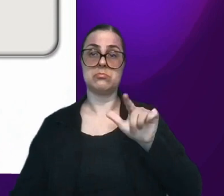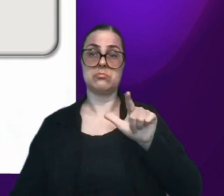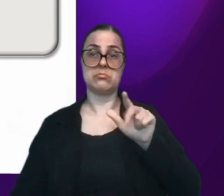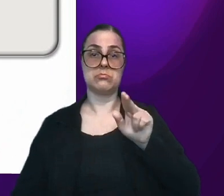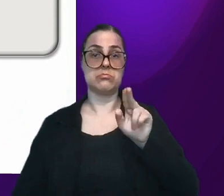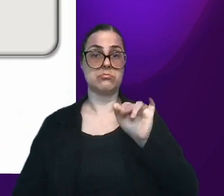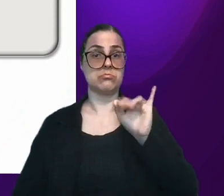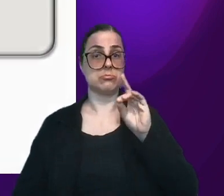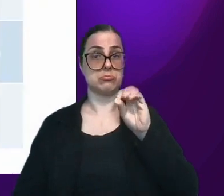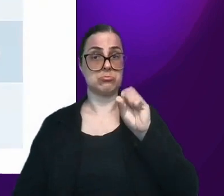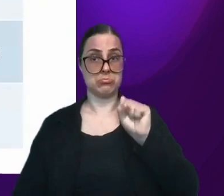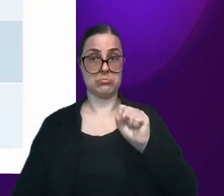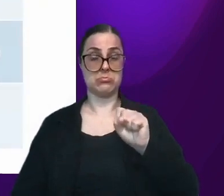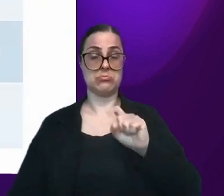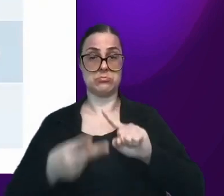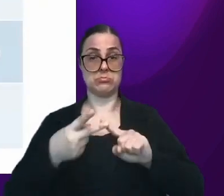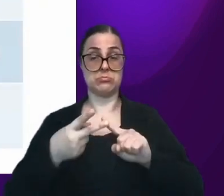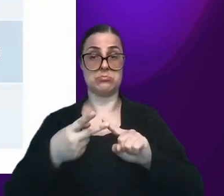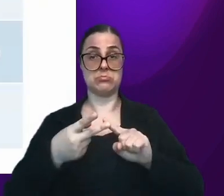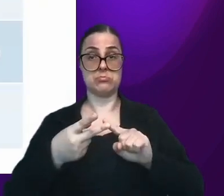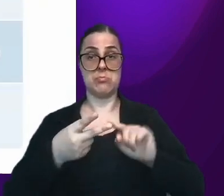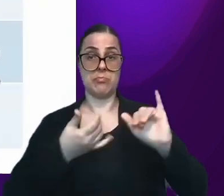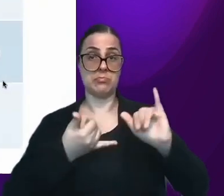de forma dissociada.